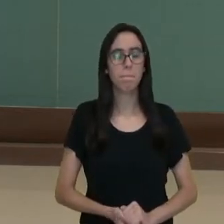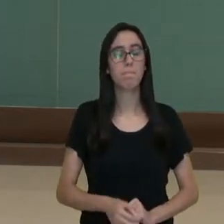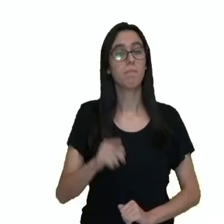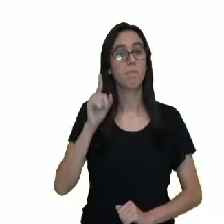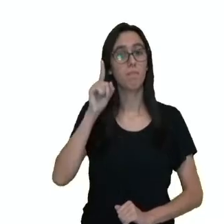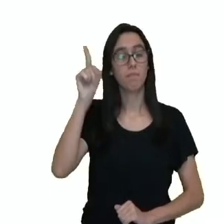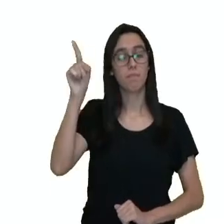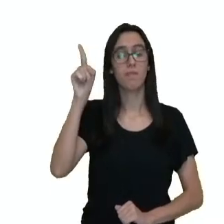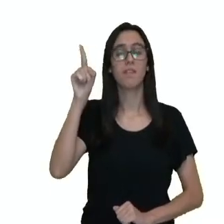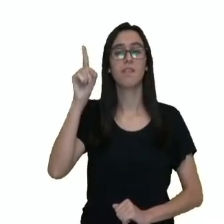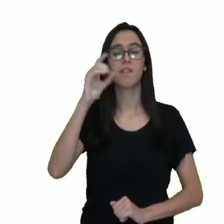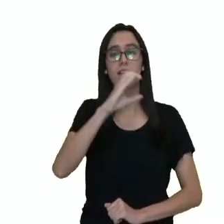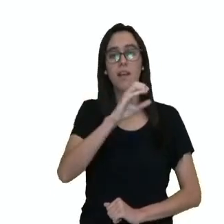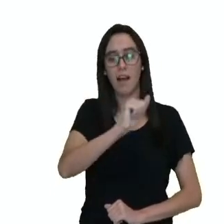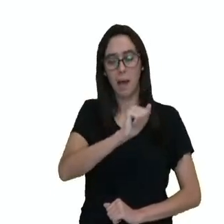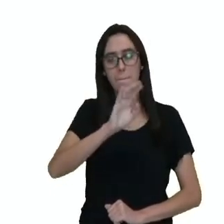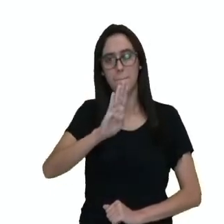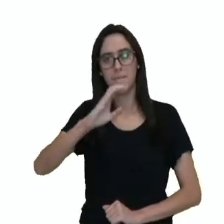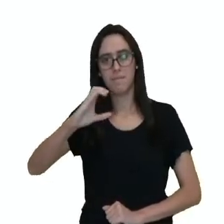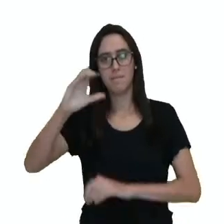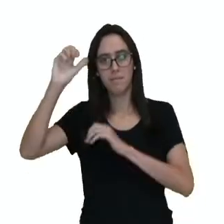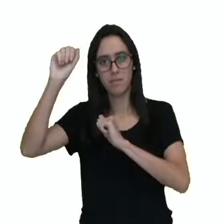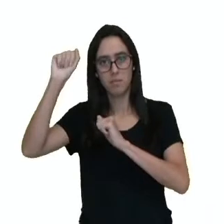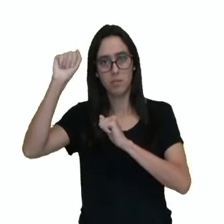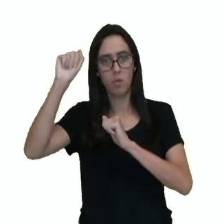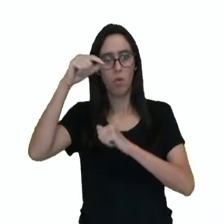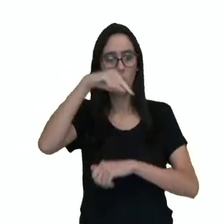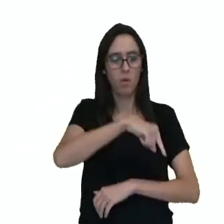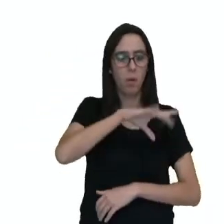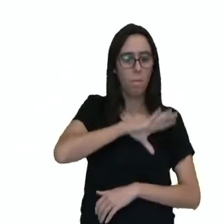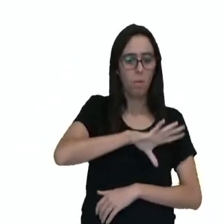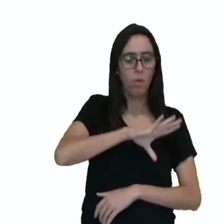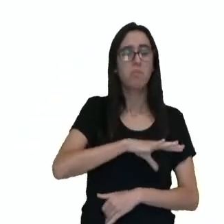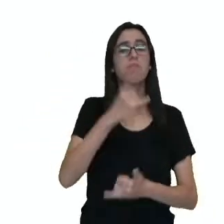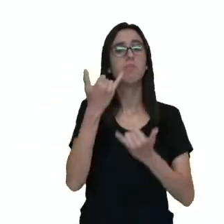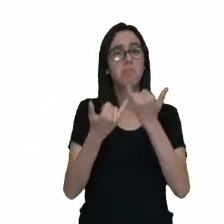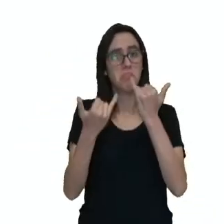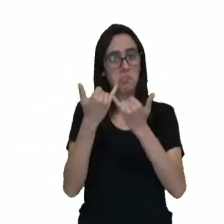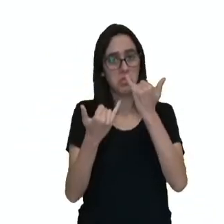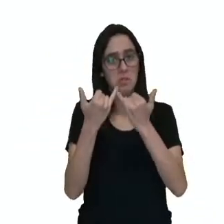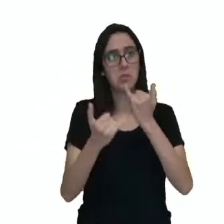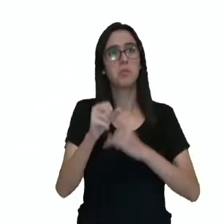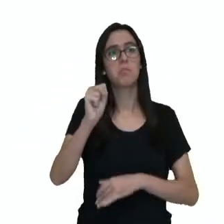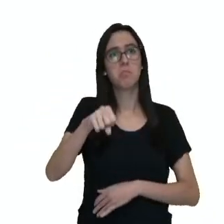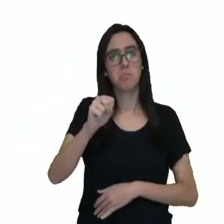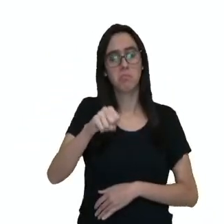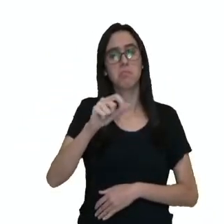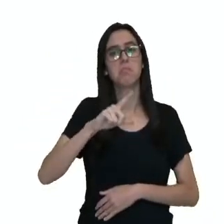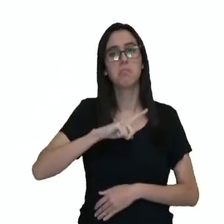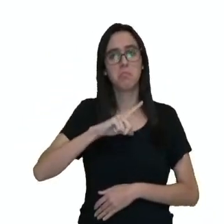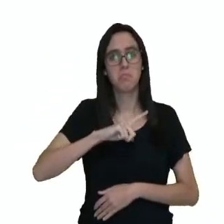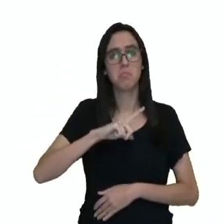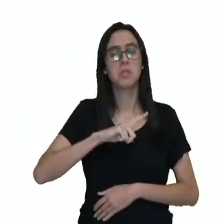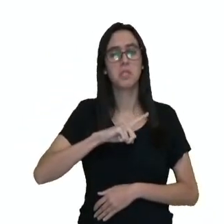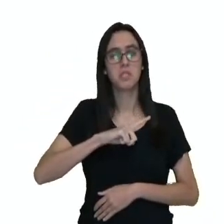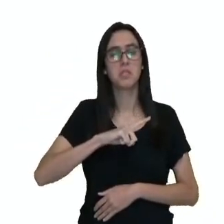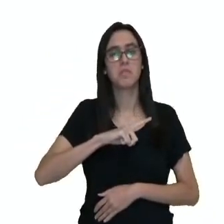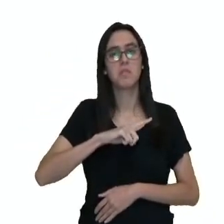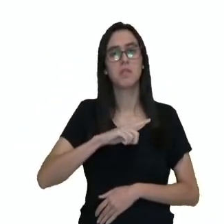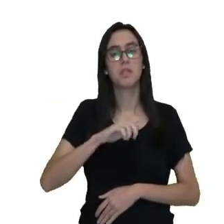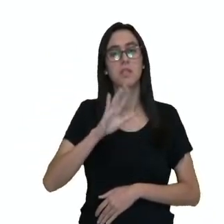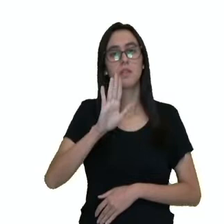las lenguas espanhol e português são muito parecidos. Sin embargo, en el alfabeto espanhol